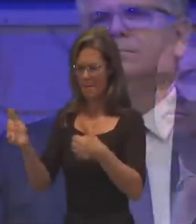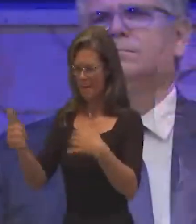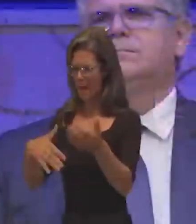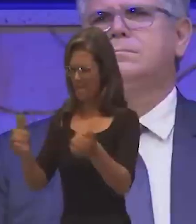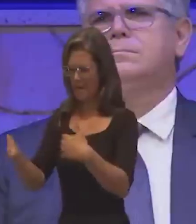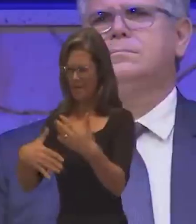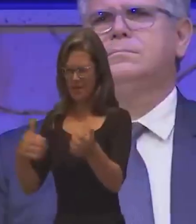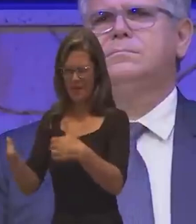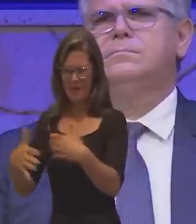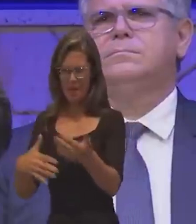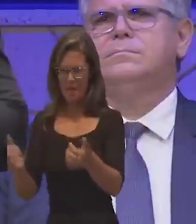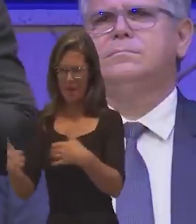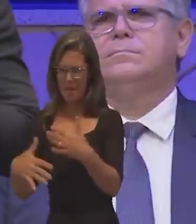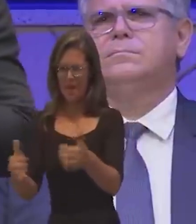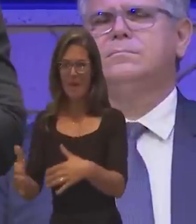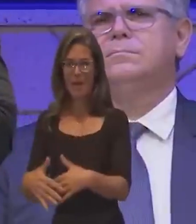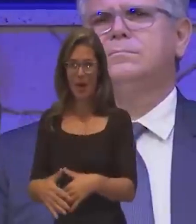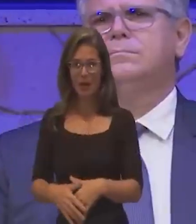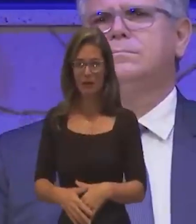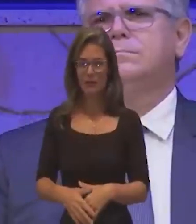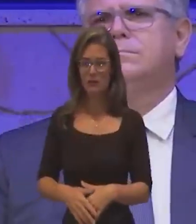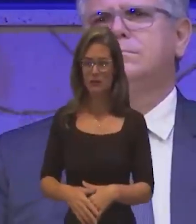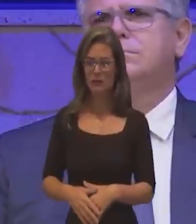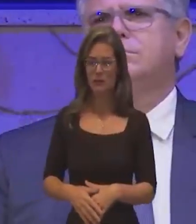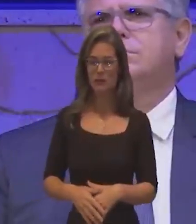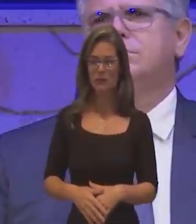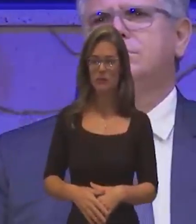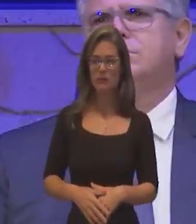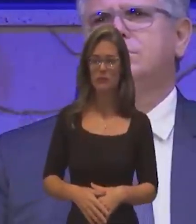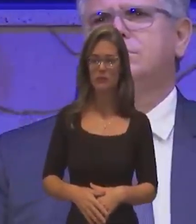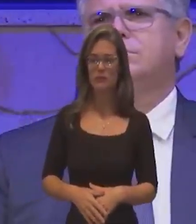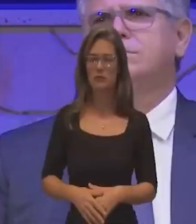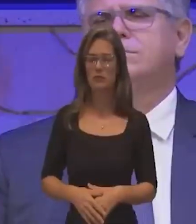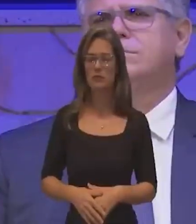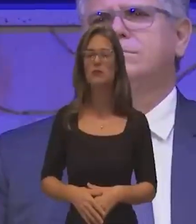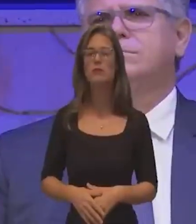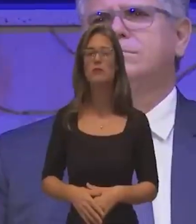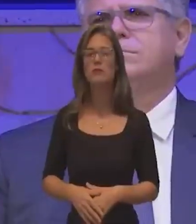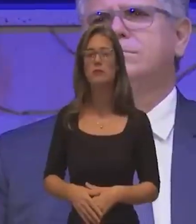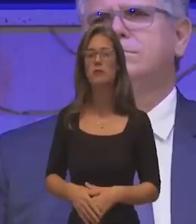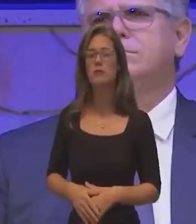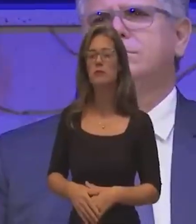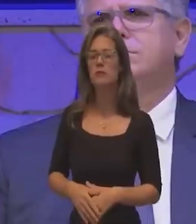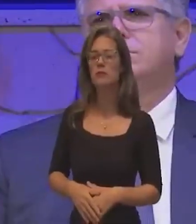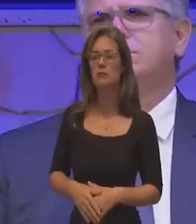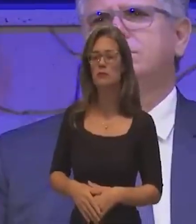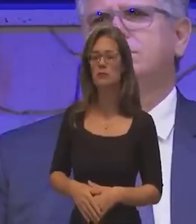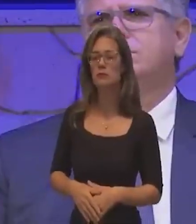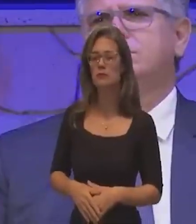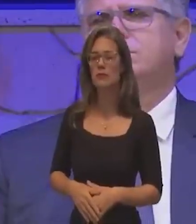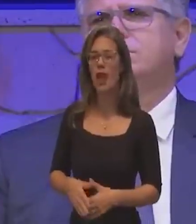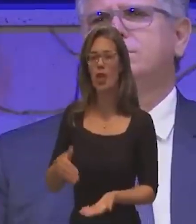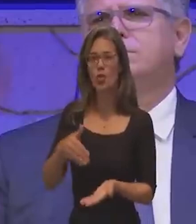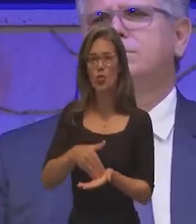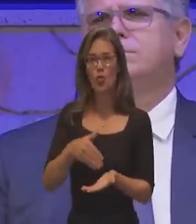o carro, e quando passa ali naquele corredor final, que é o corredor do juízo,